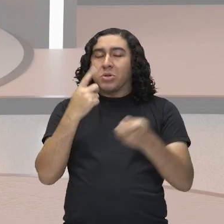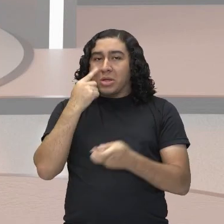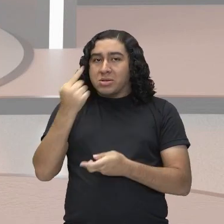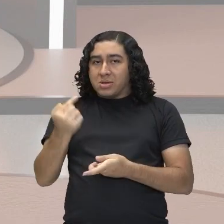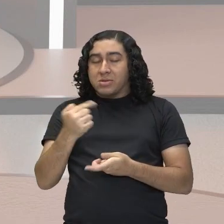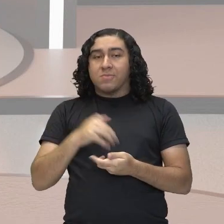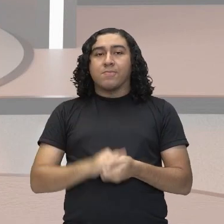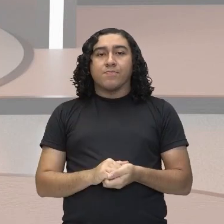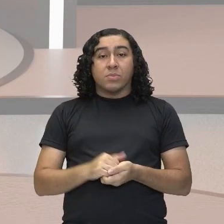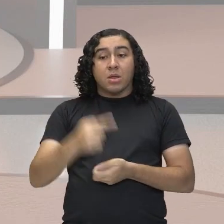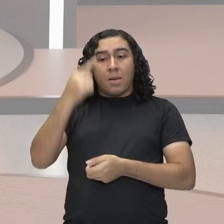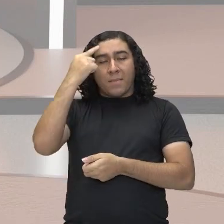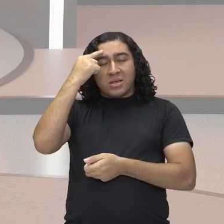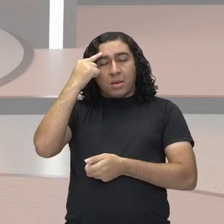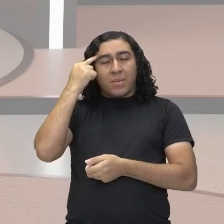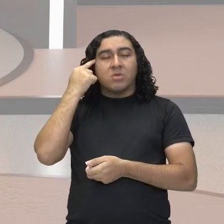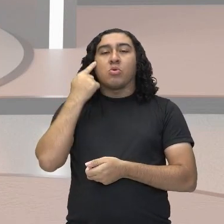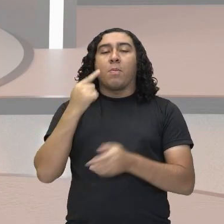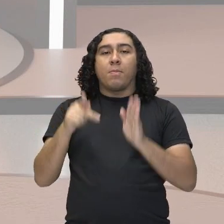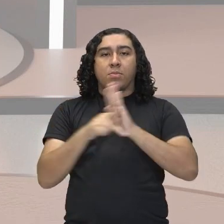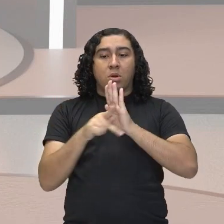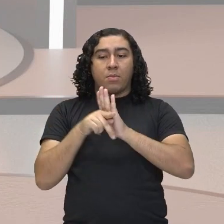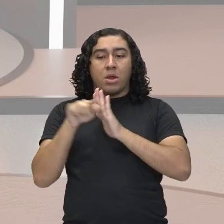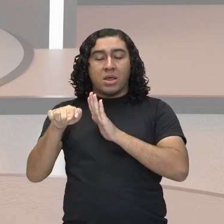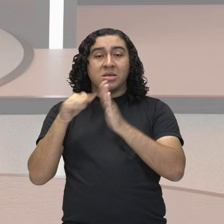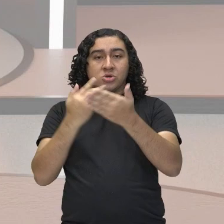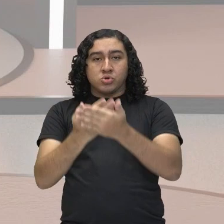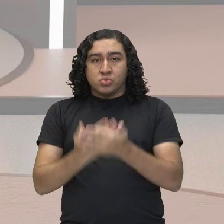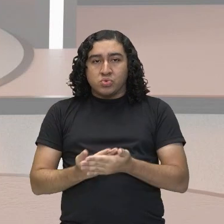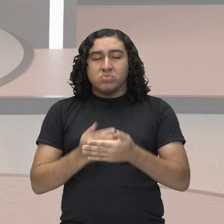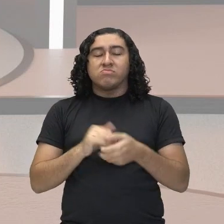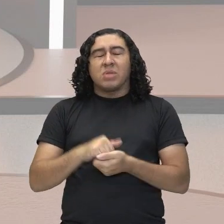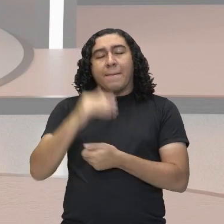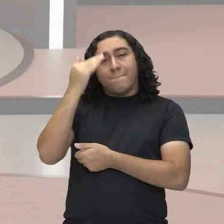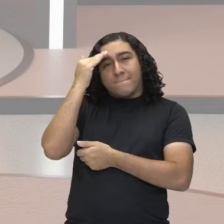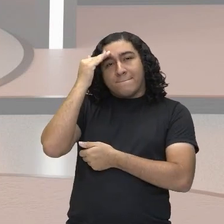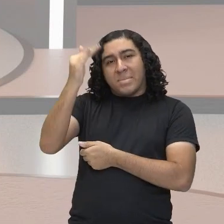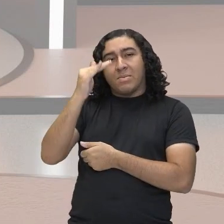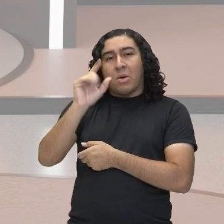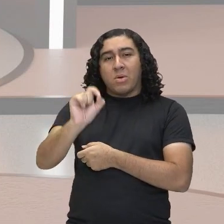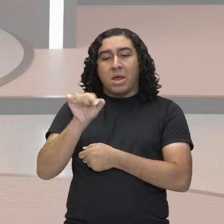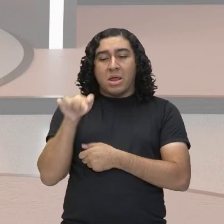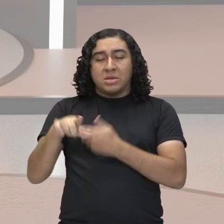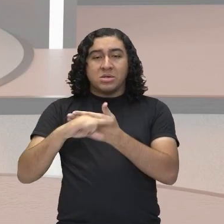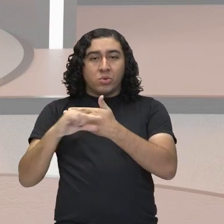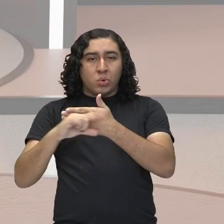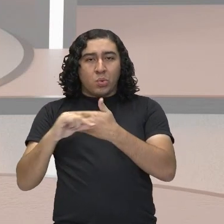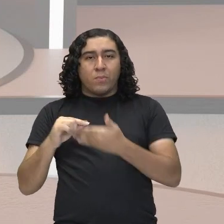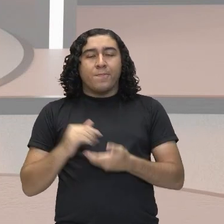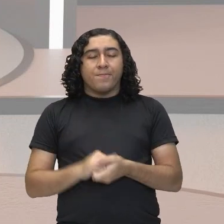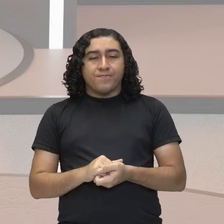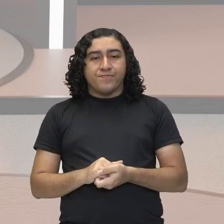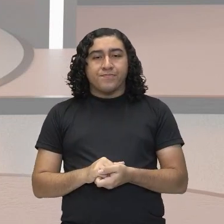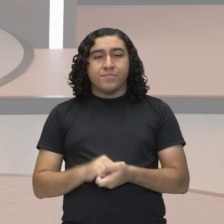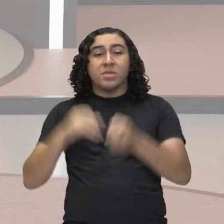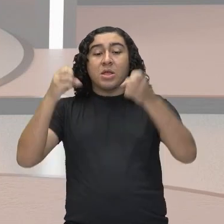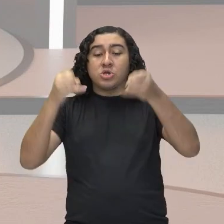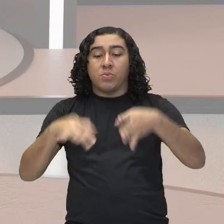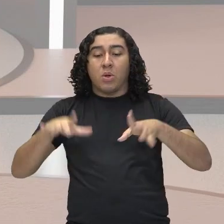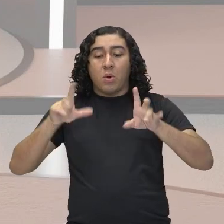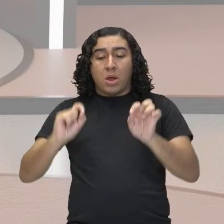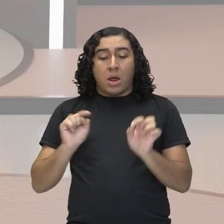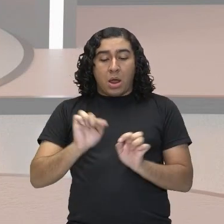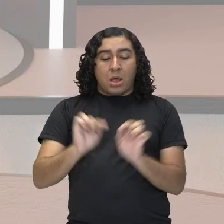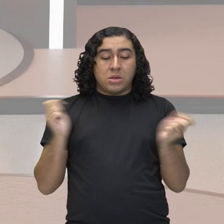No pensamento do existencialismo, principalmente nesse pensamento sartriano. Então, o que que diz? Nessa